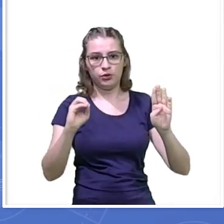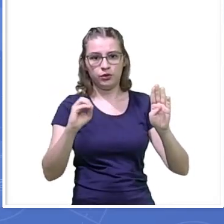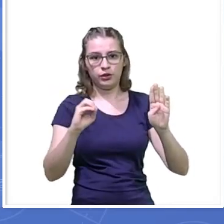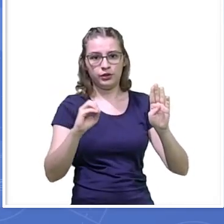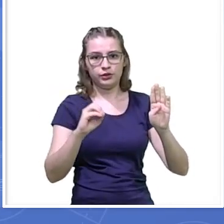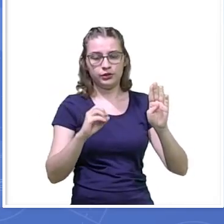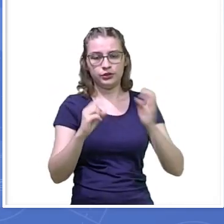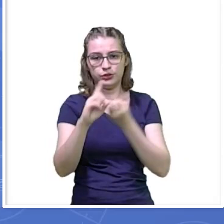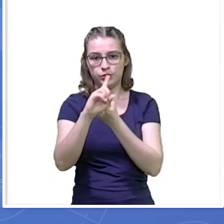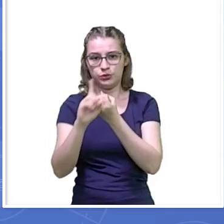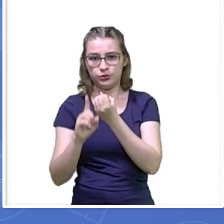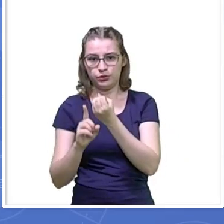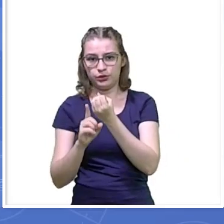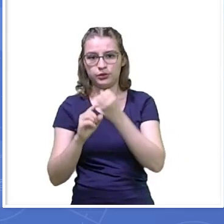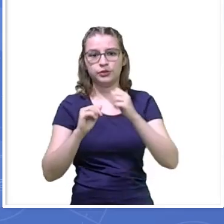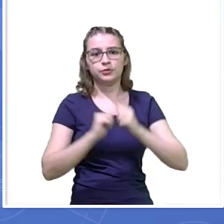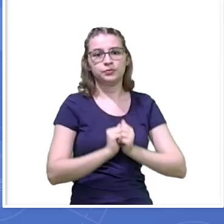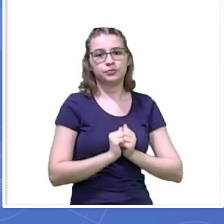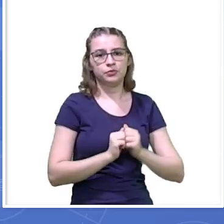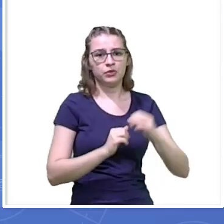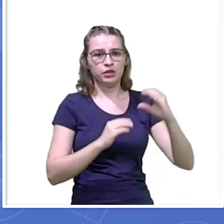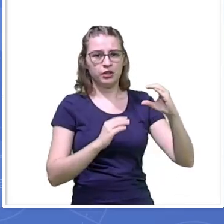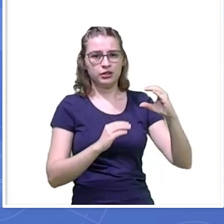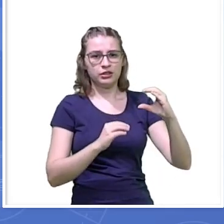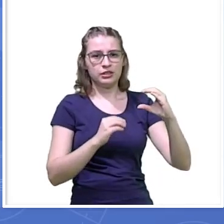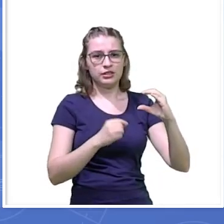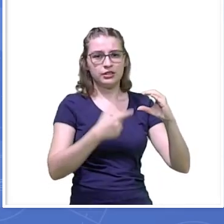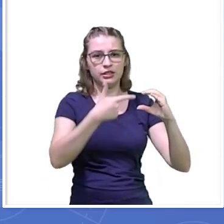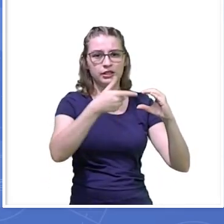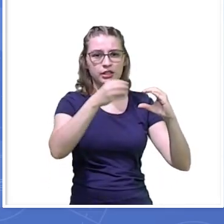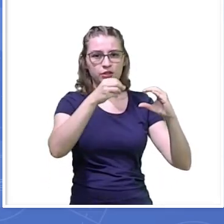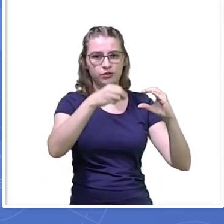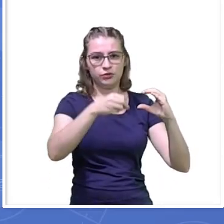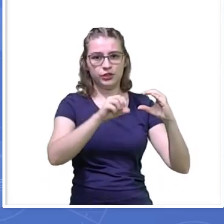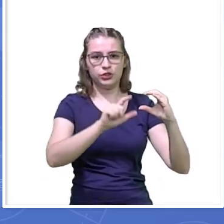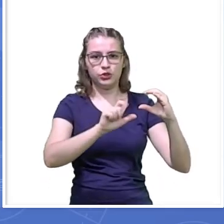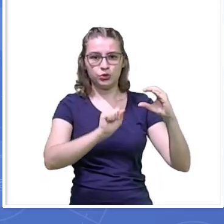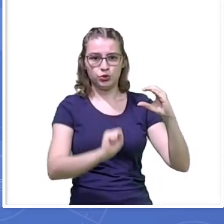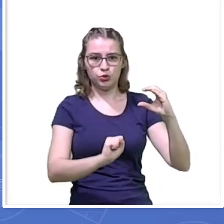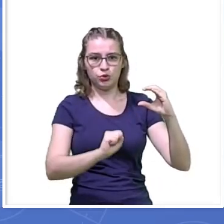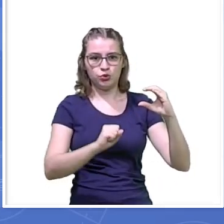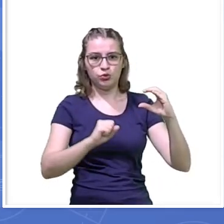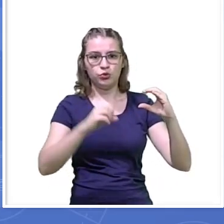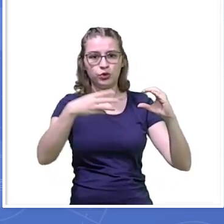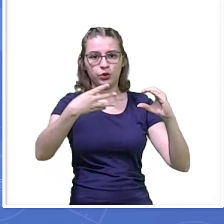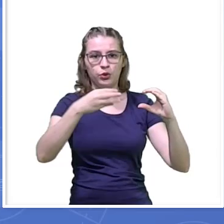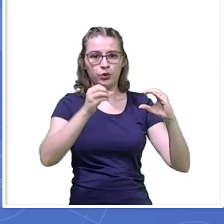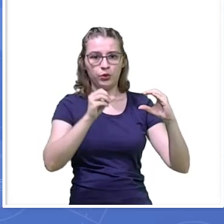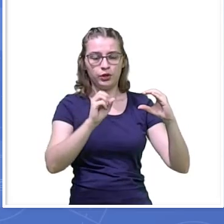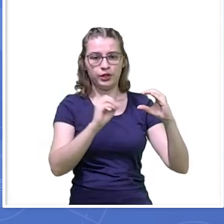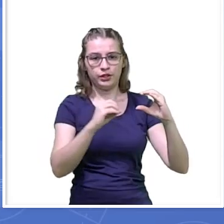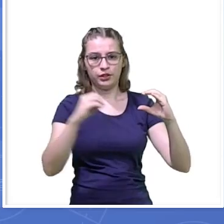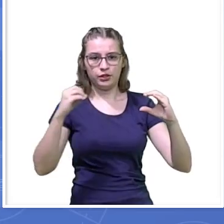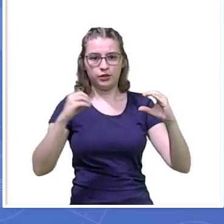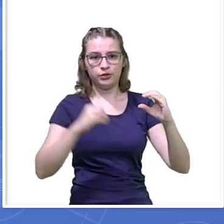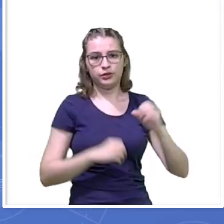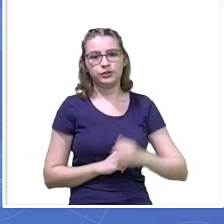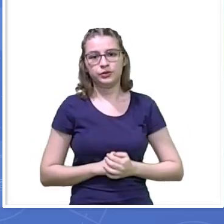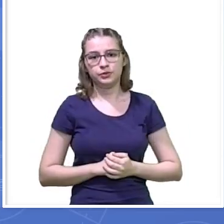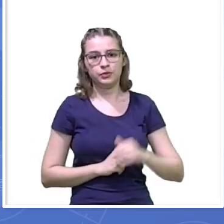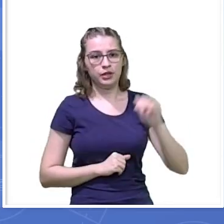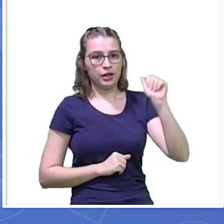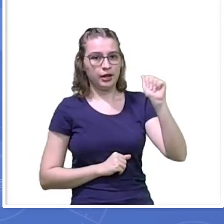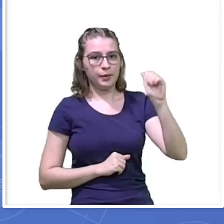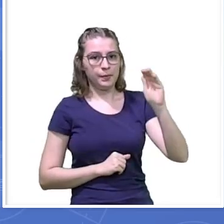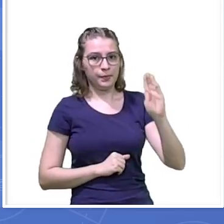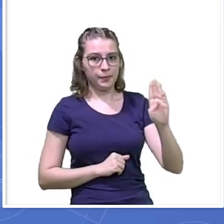20 graus de latitude sul e a 40 graus de longitude oeste. Letra C. Os pontos A e B estão situados nos